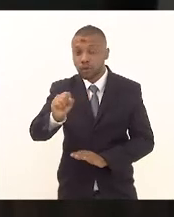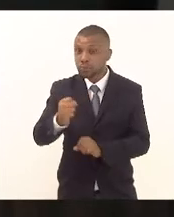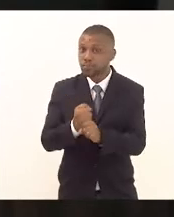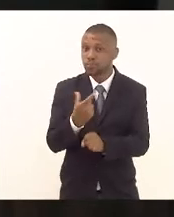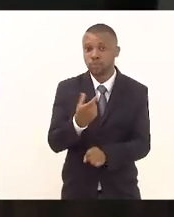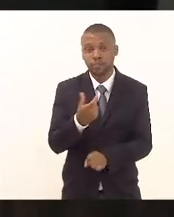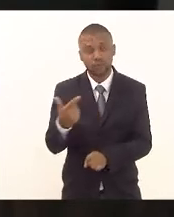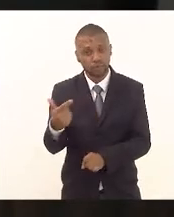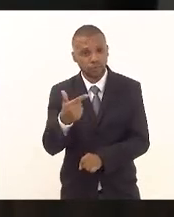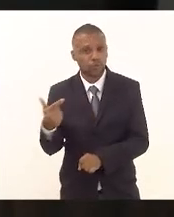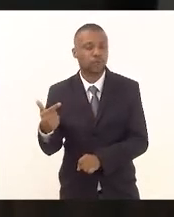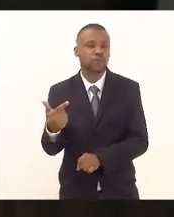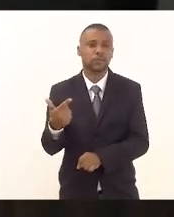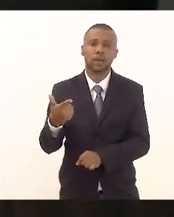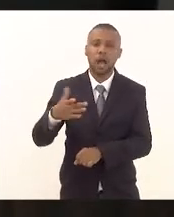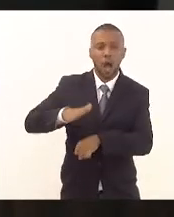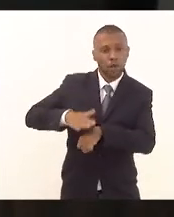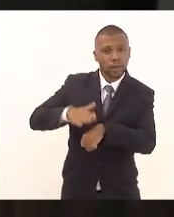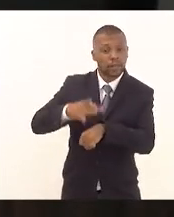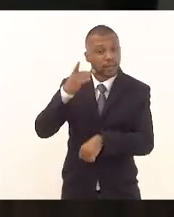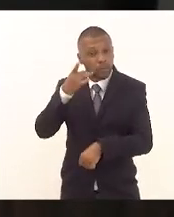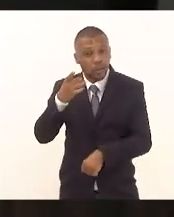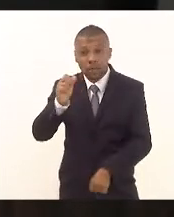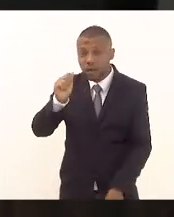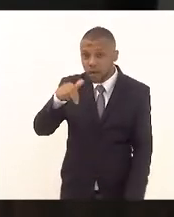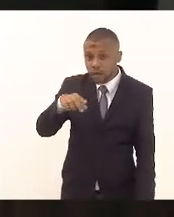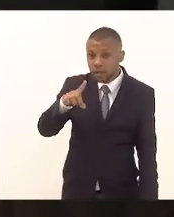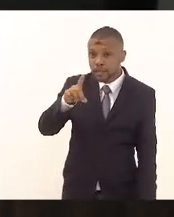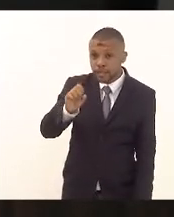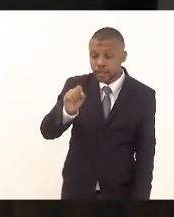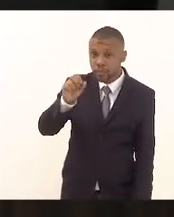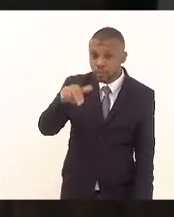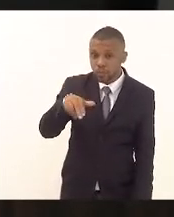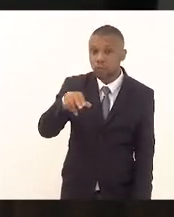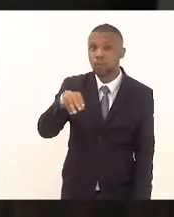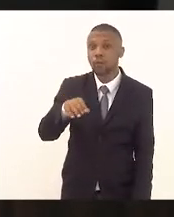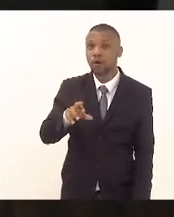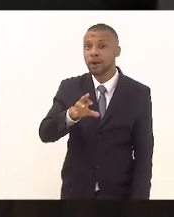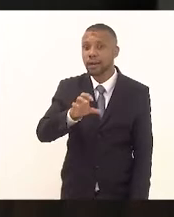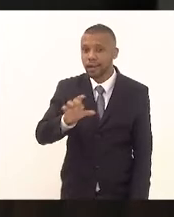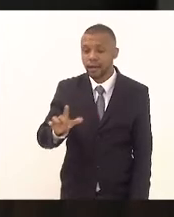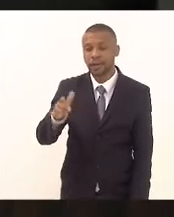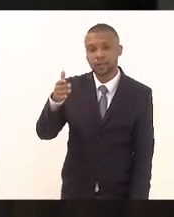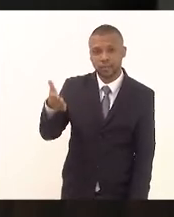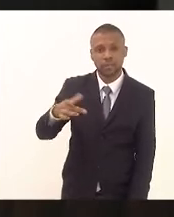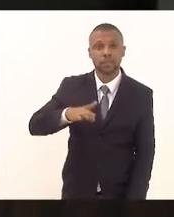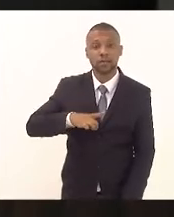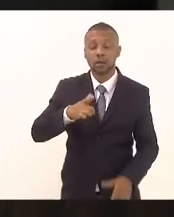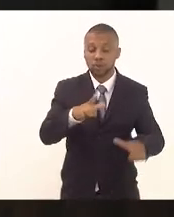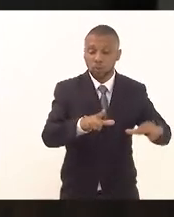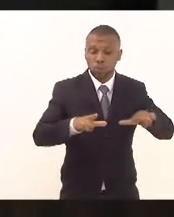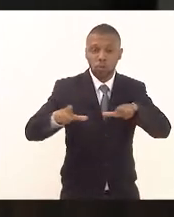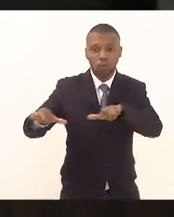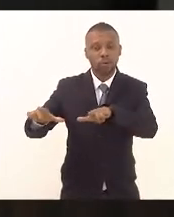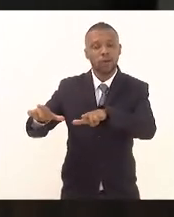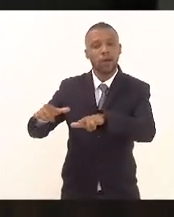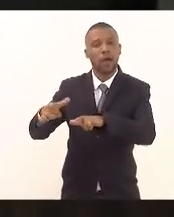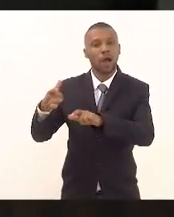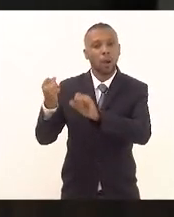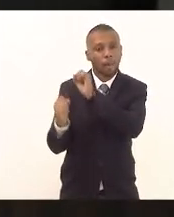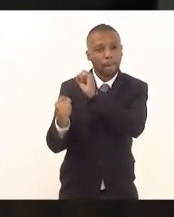autoria do deputado Anderson Moraes, concede a medalha Tiradentes respectivo diploma ao empresário senhor Wagner